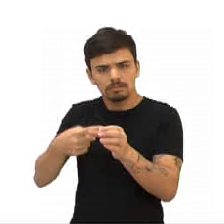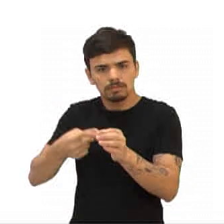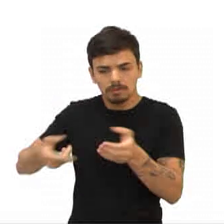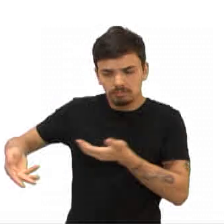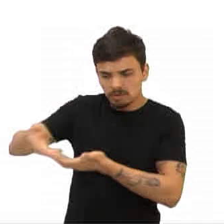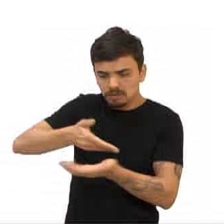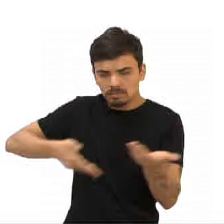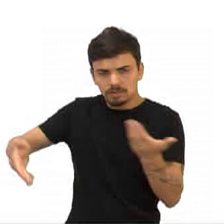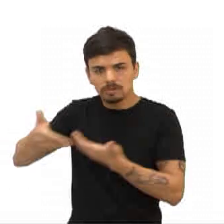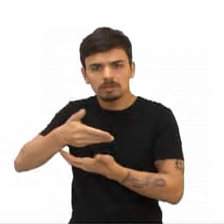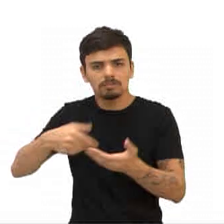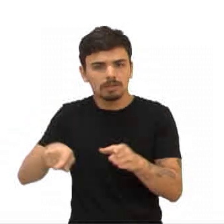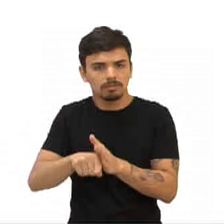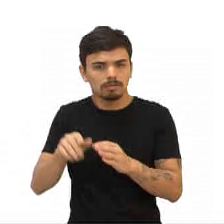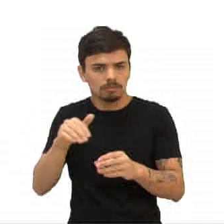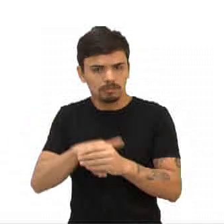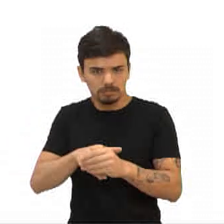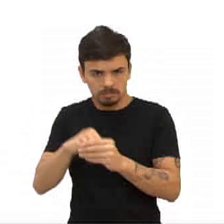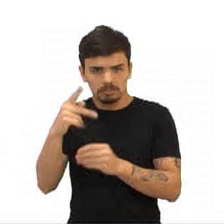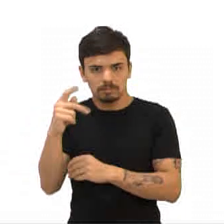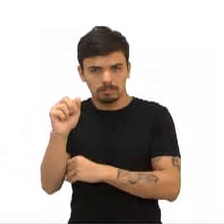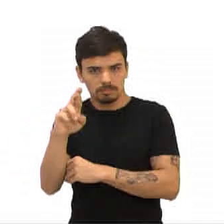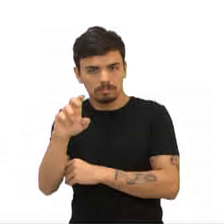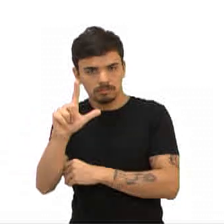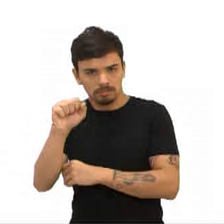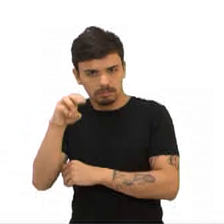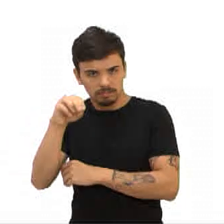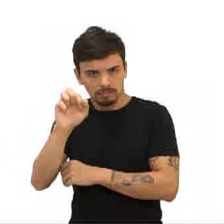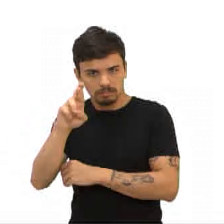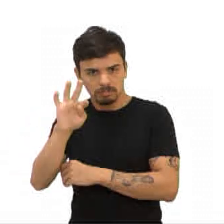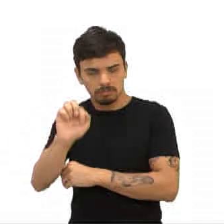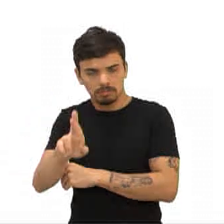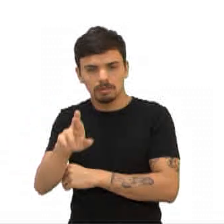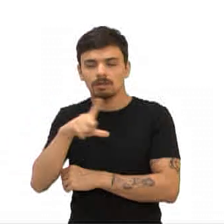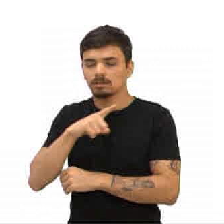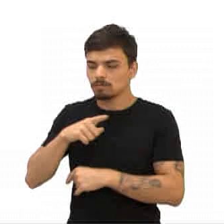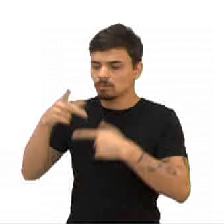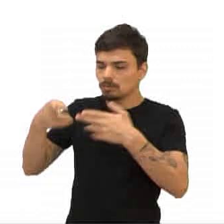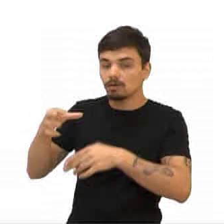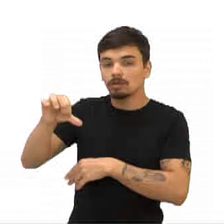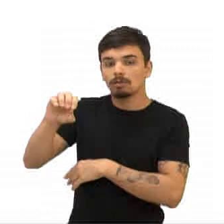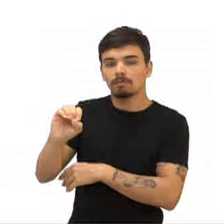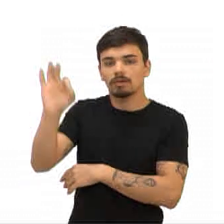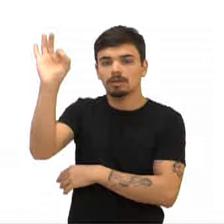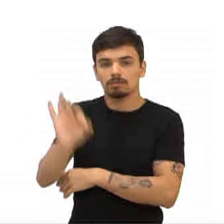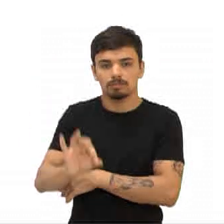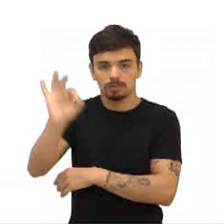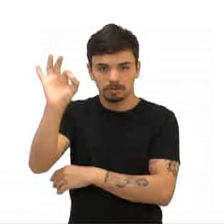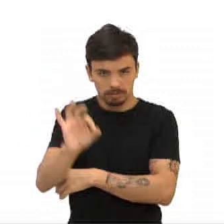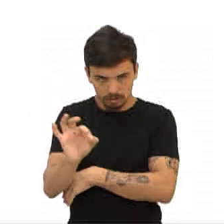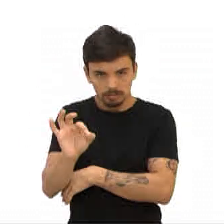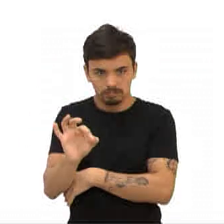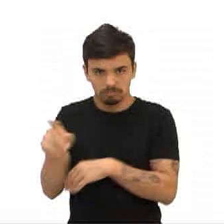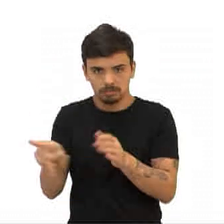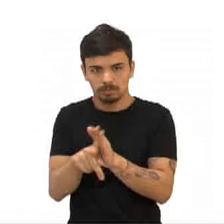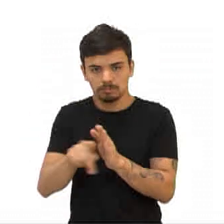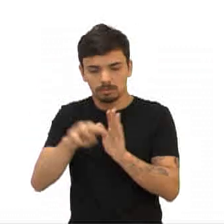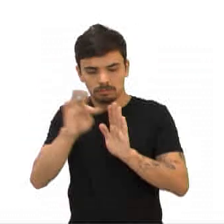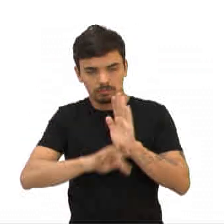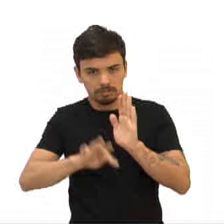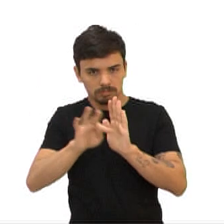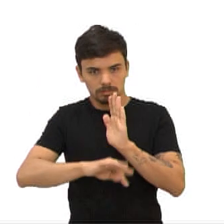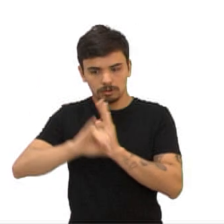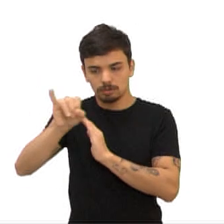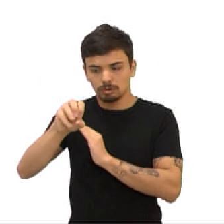participaram das eleições parlamentares. Houve um corte de quase 90% do eleitorado, texto do professor José Murilo